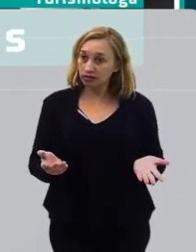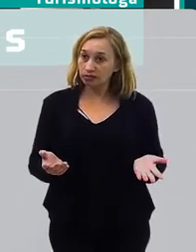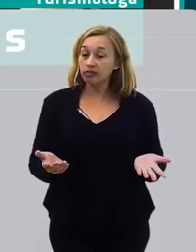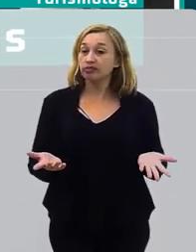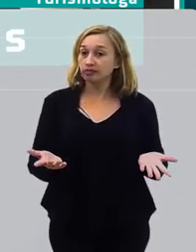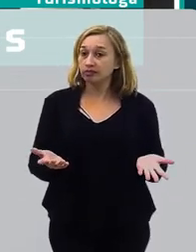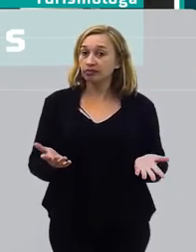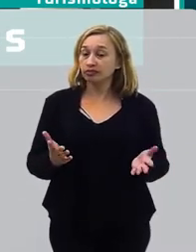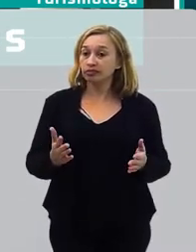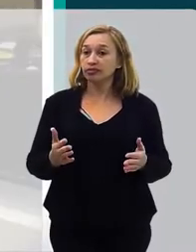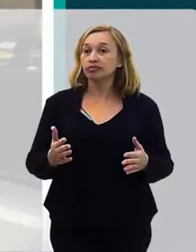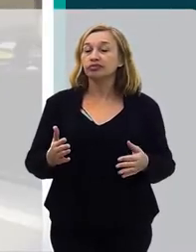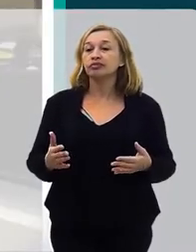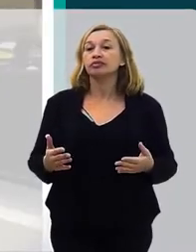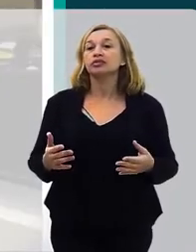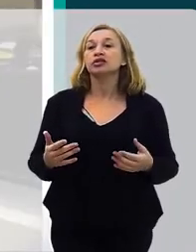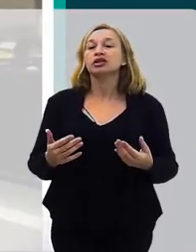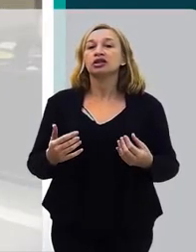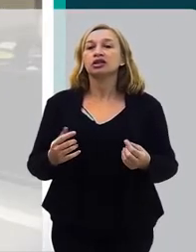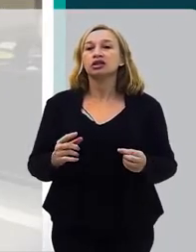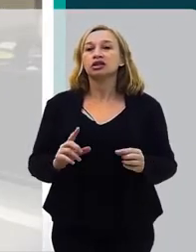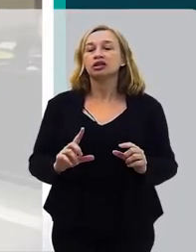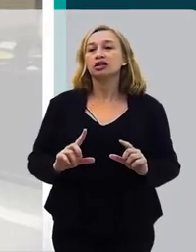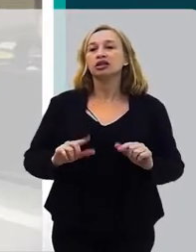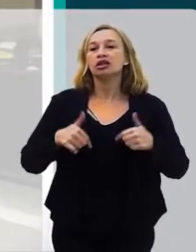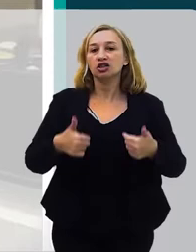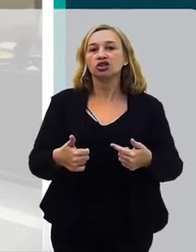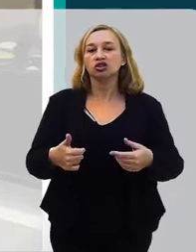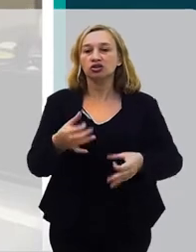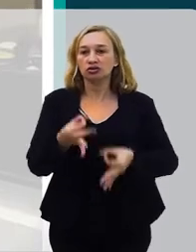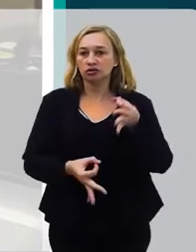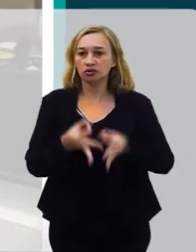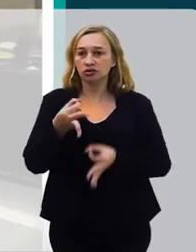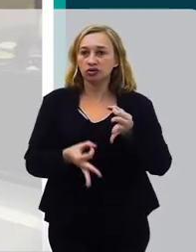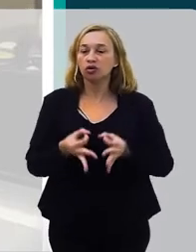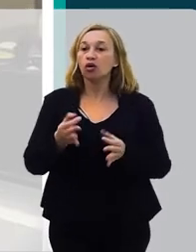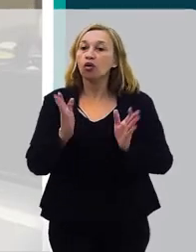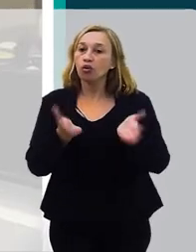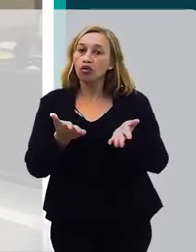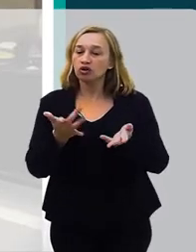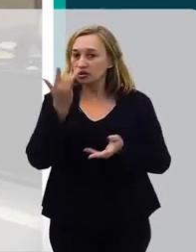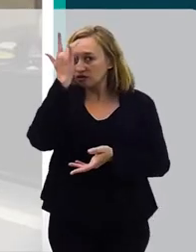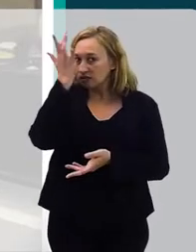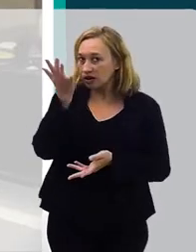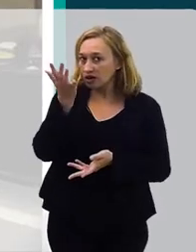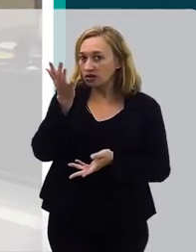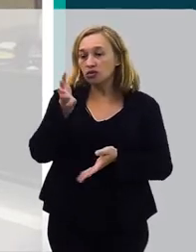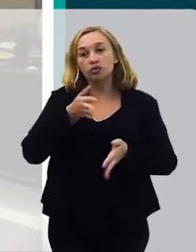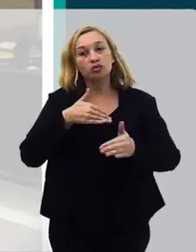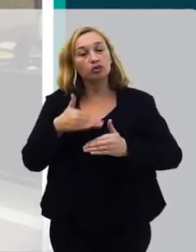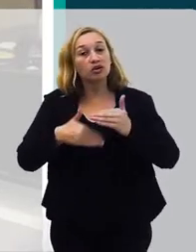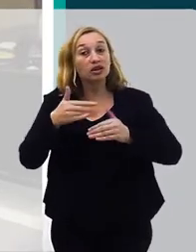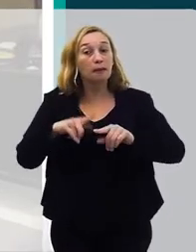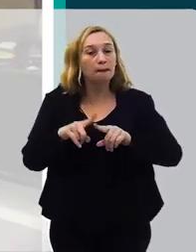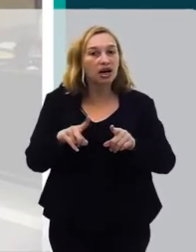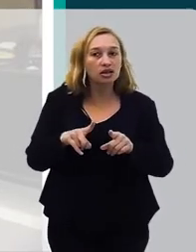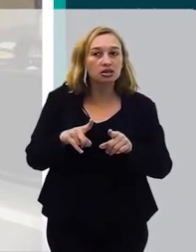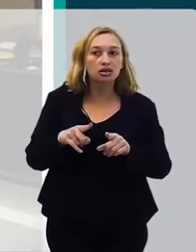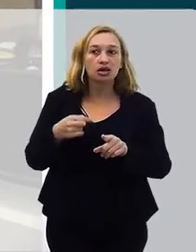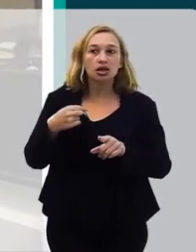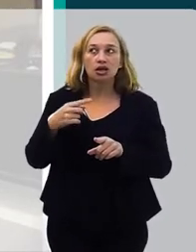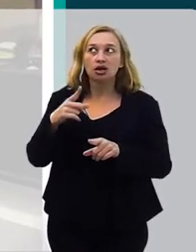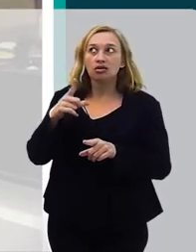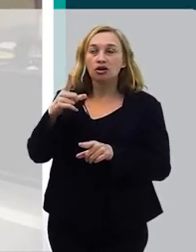em juízo, né? Hoje está muito mais facilitado o processo, mas quando